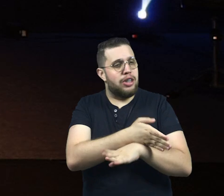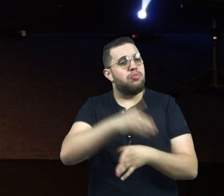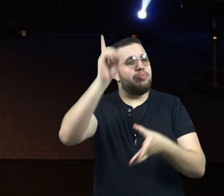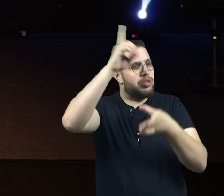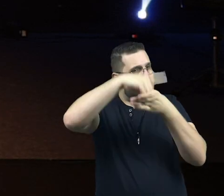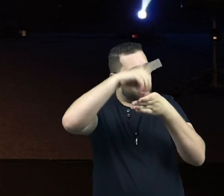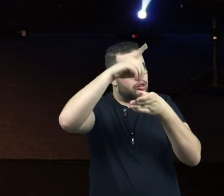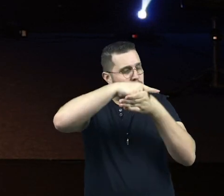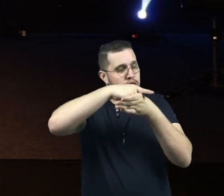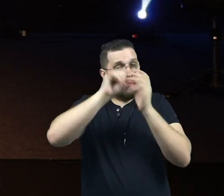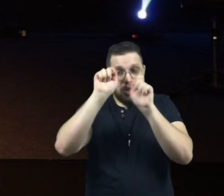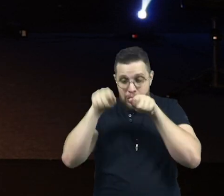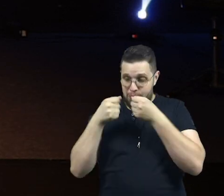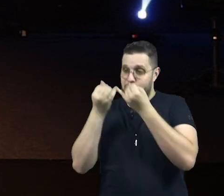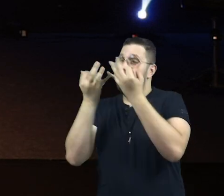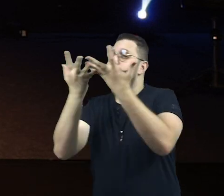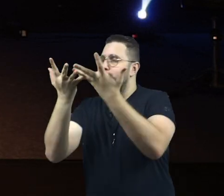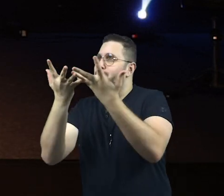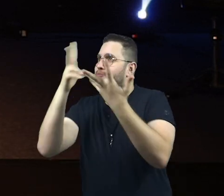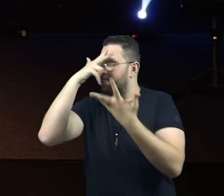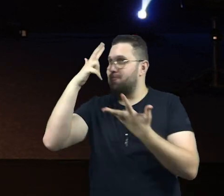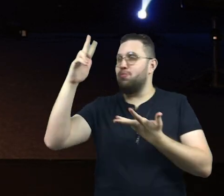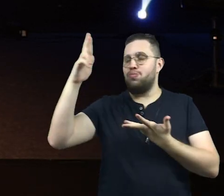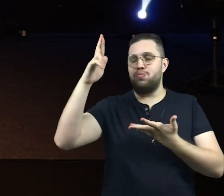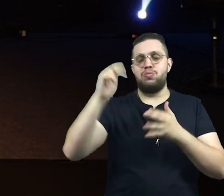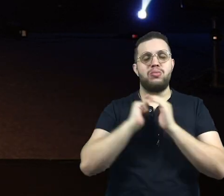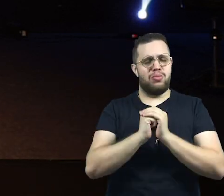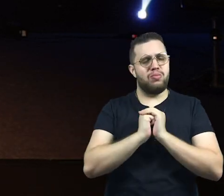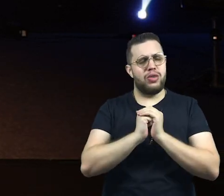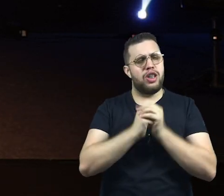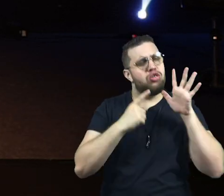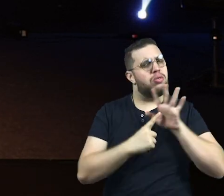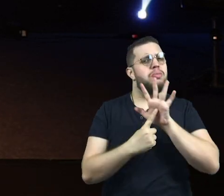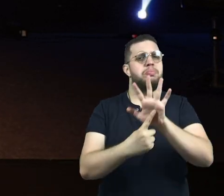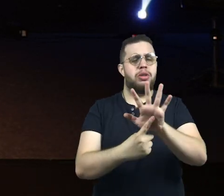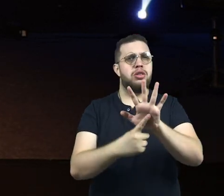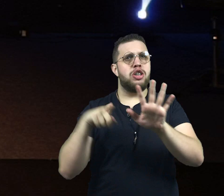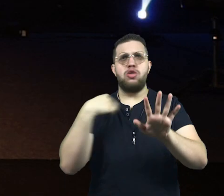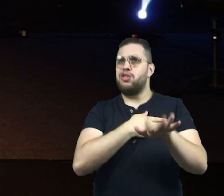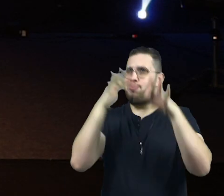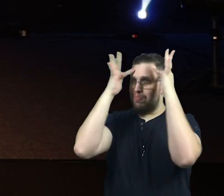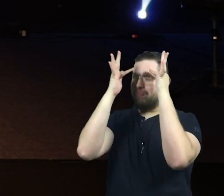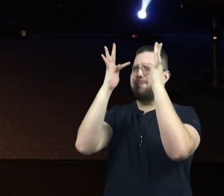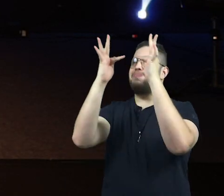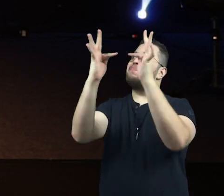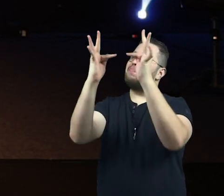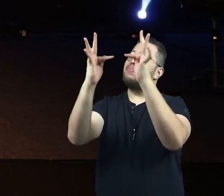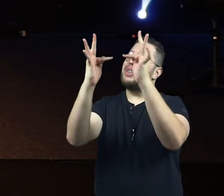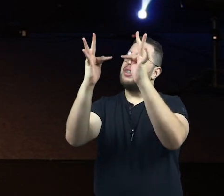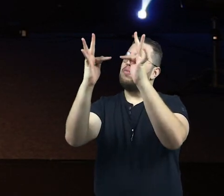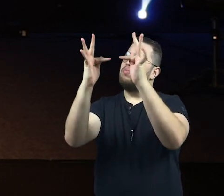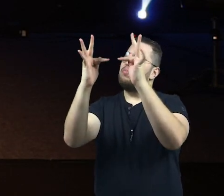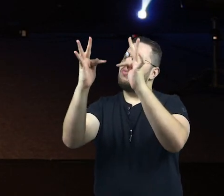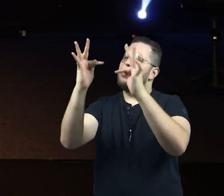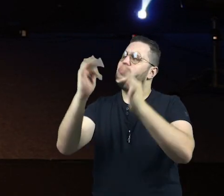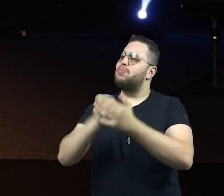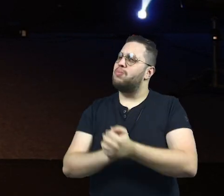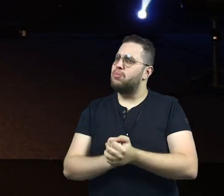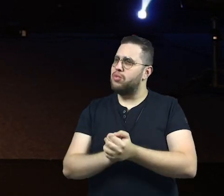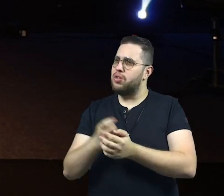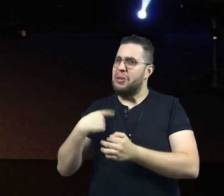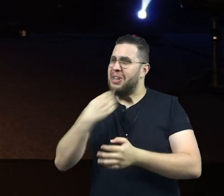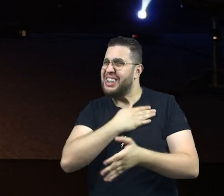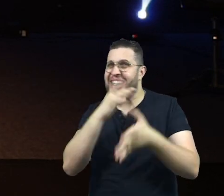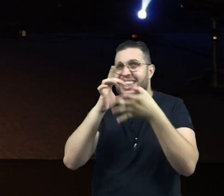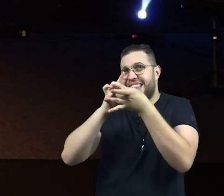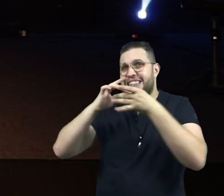dízimo, né, entregando ao Senhor. Amém? E isso mostra o que é a nossa fidelidade. O quanto nós não